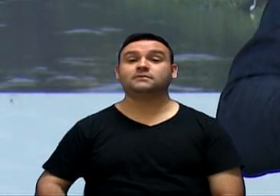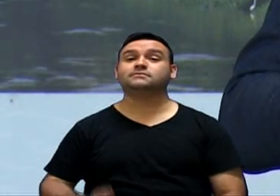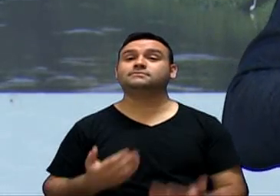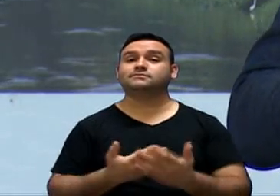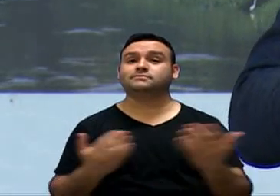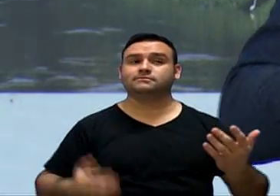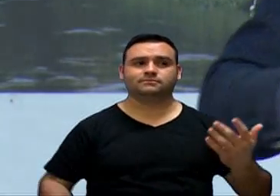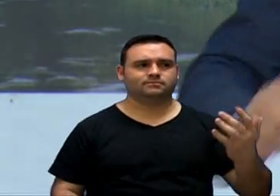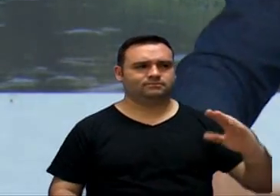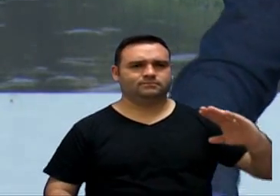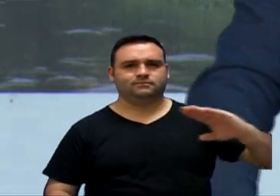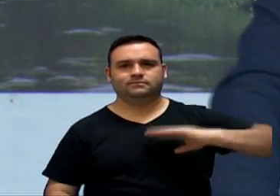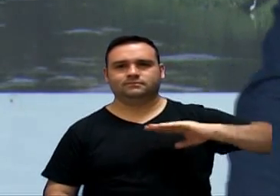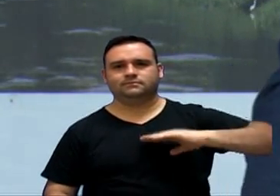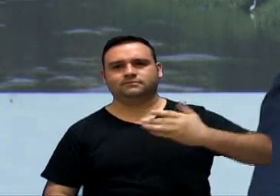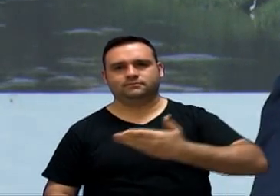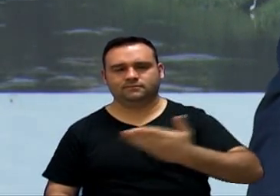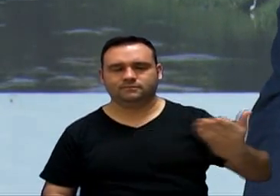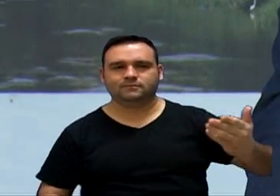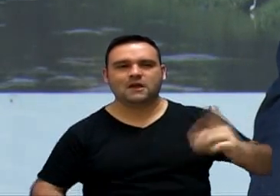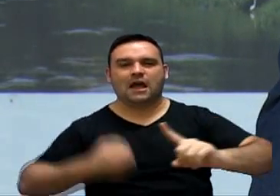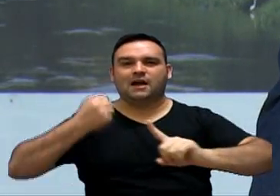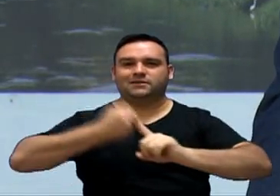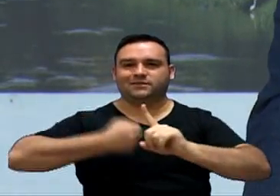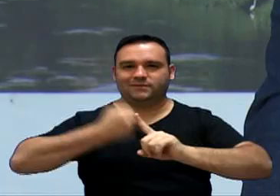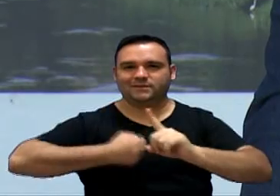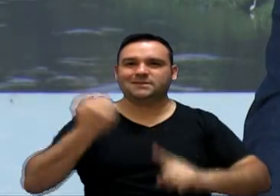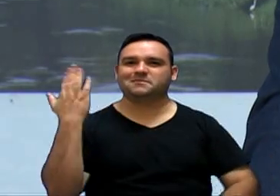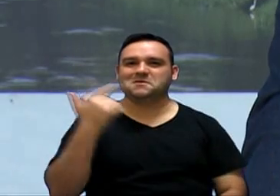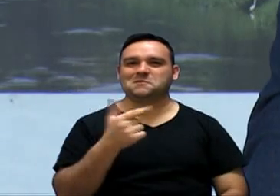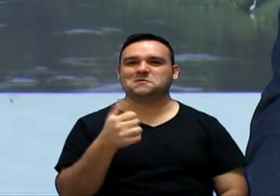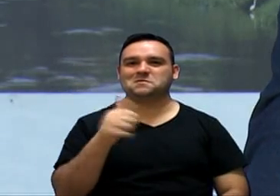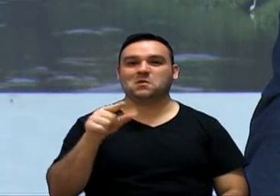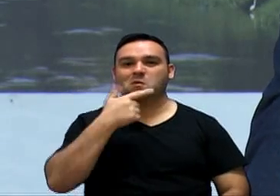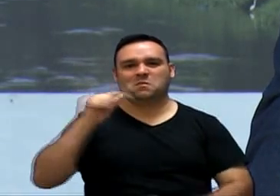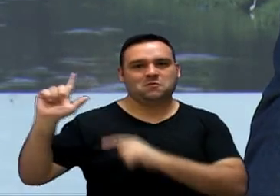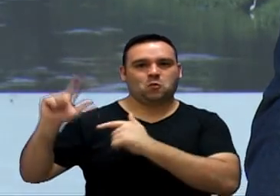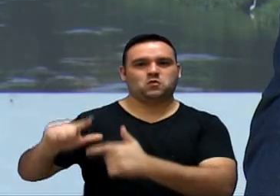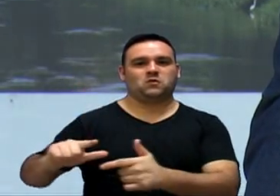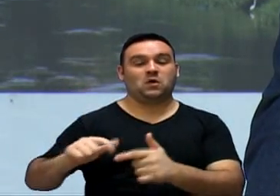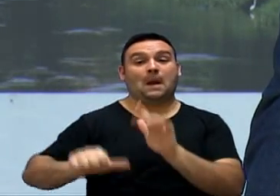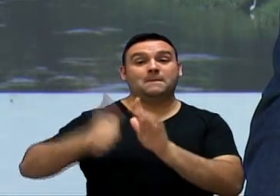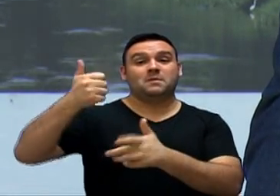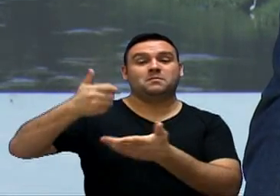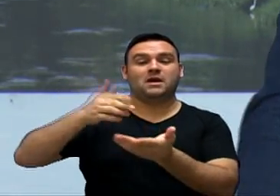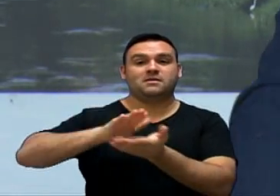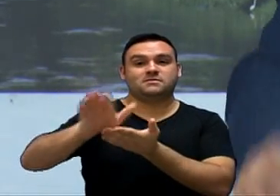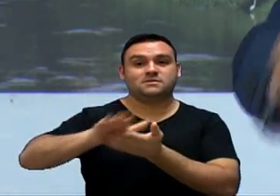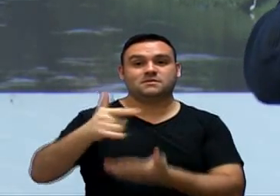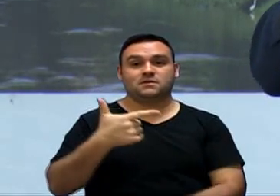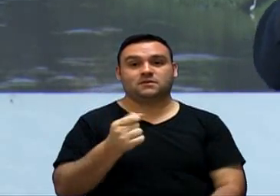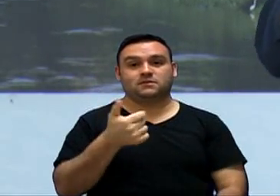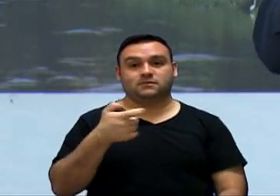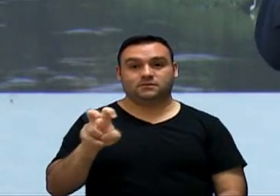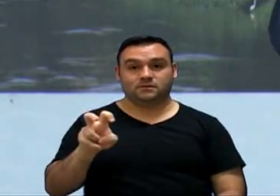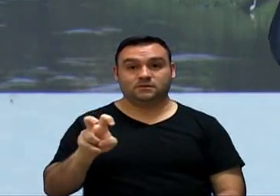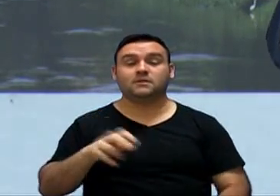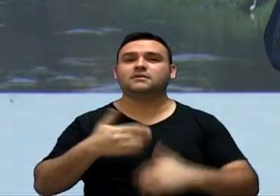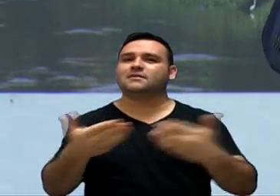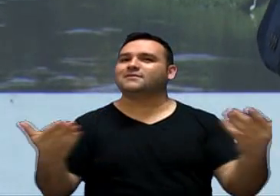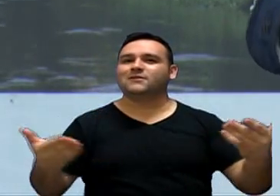Nobres colegas, ativista desde 2010, um ativista conservador, primeira obra publicada em 2015,